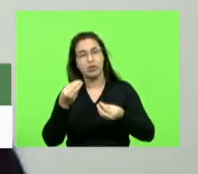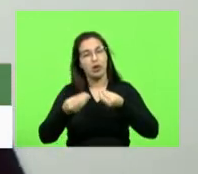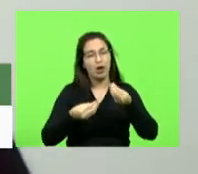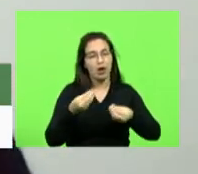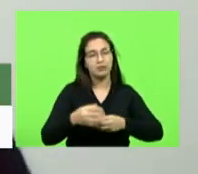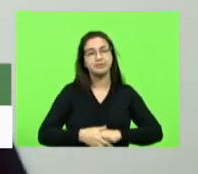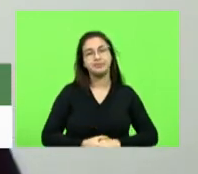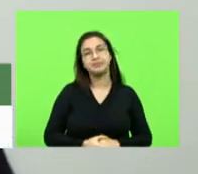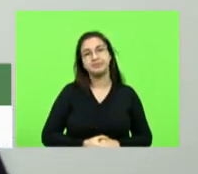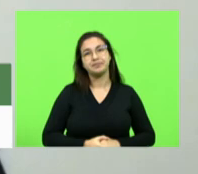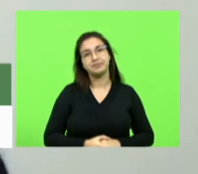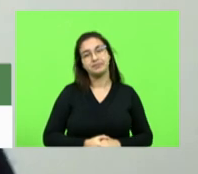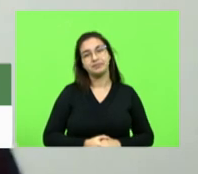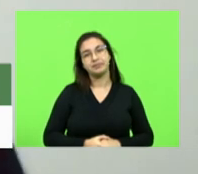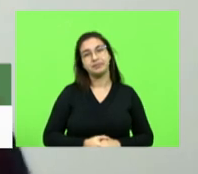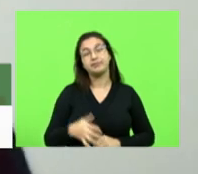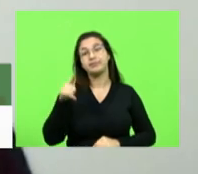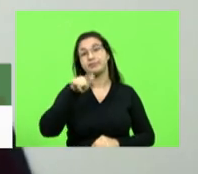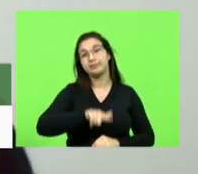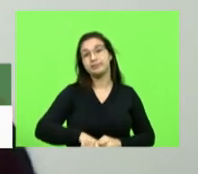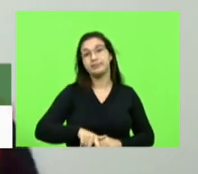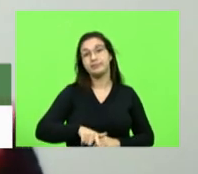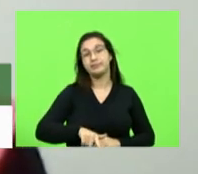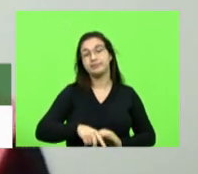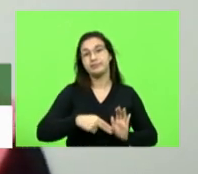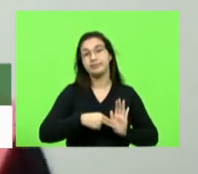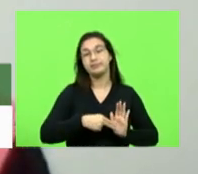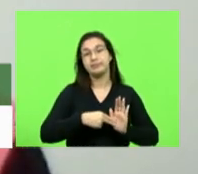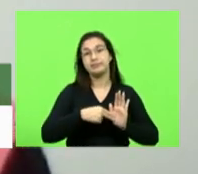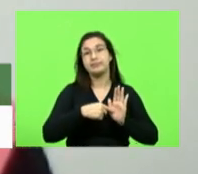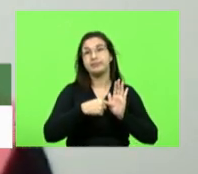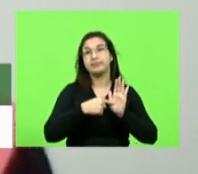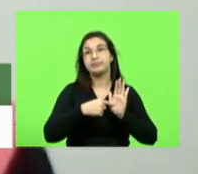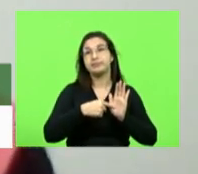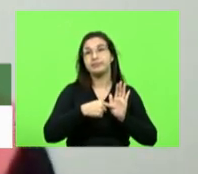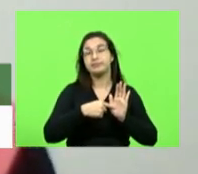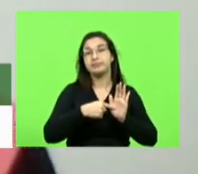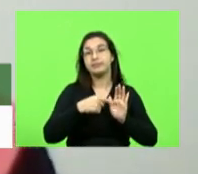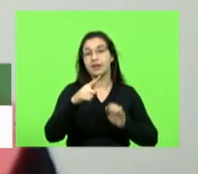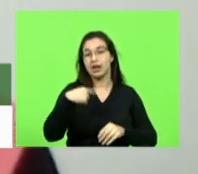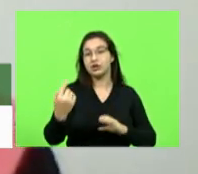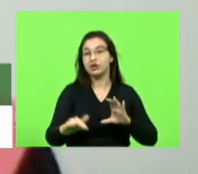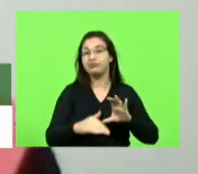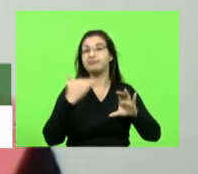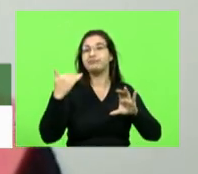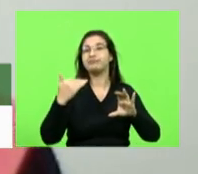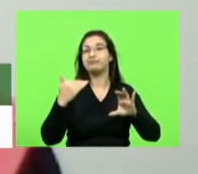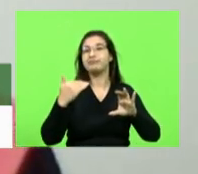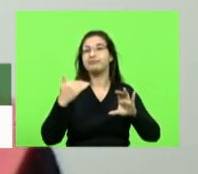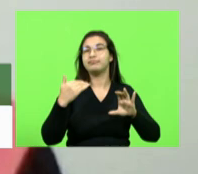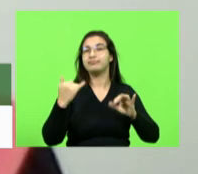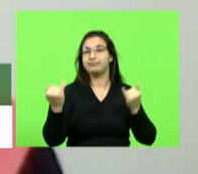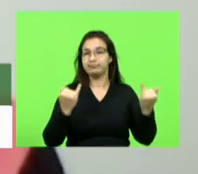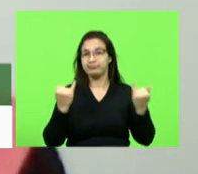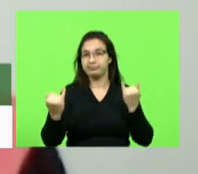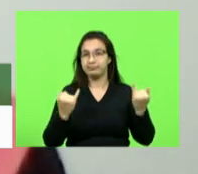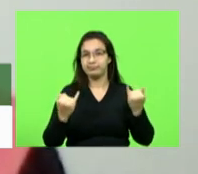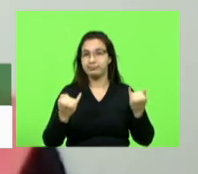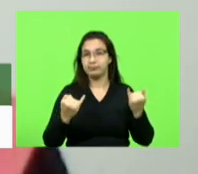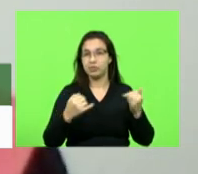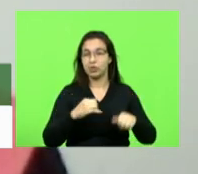quero também trazer aqui a mensagem que nós recebemos por parte do